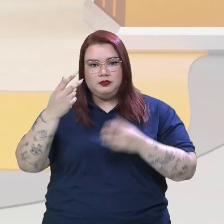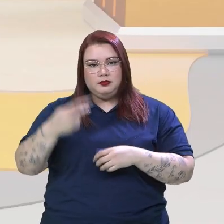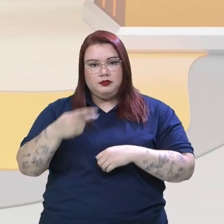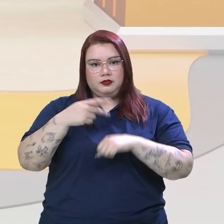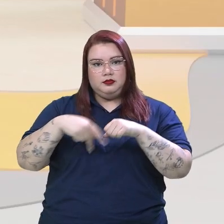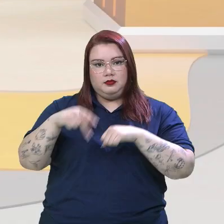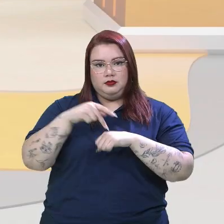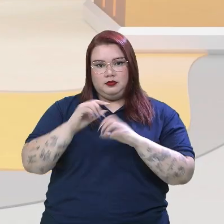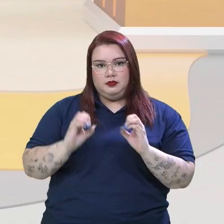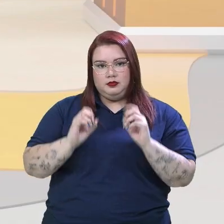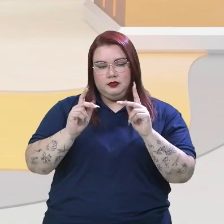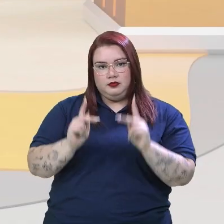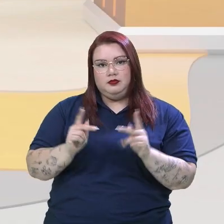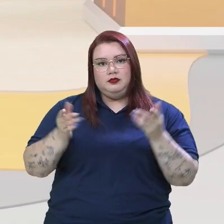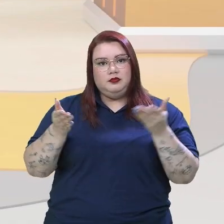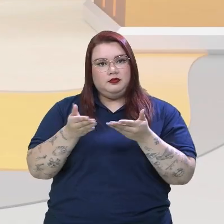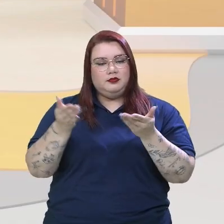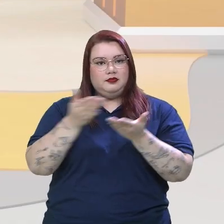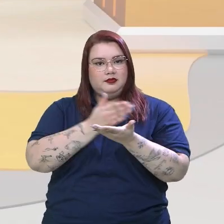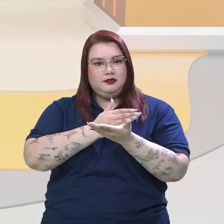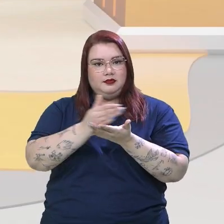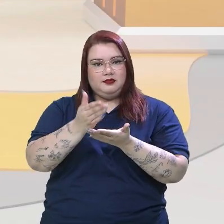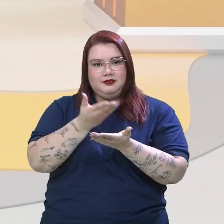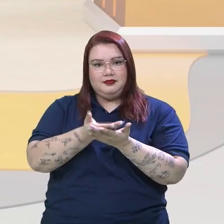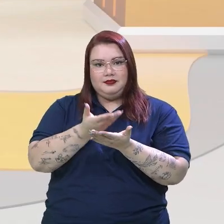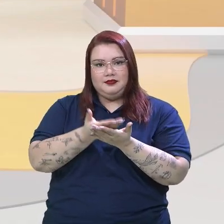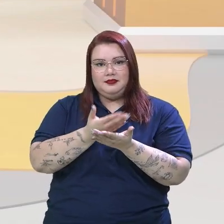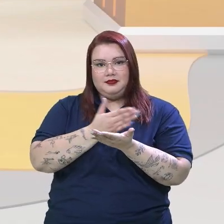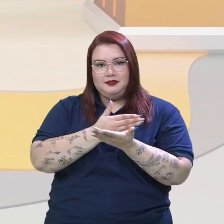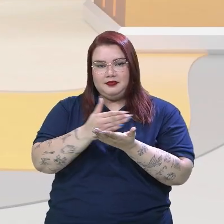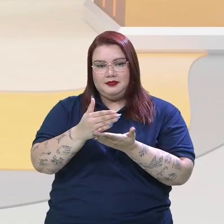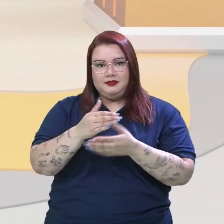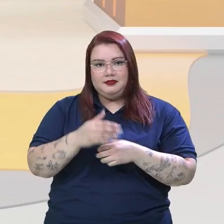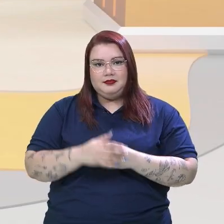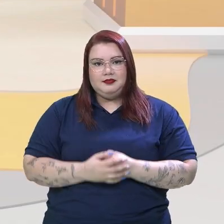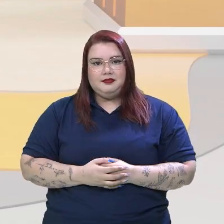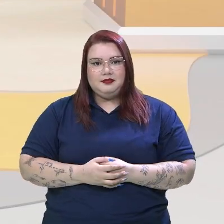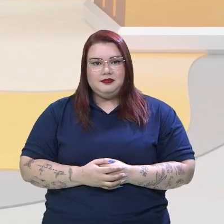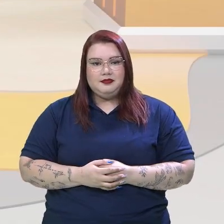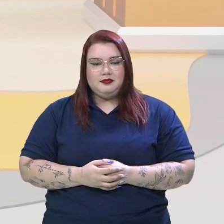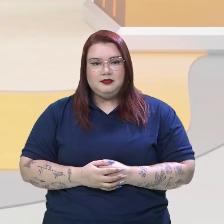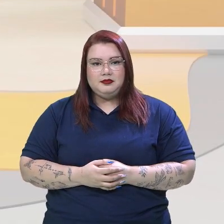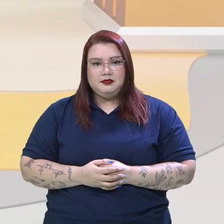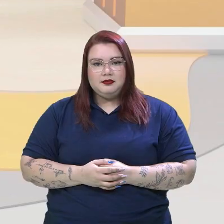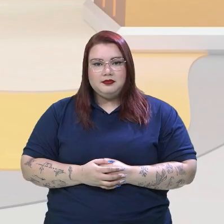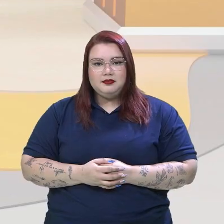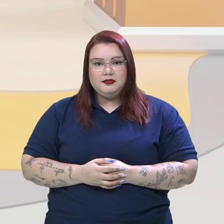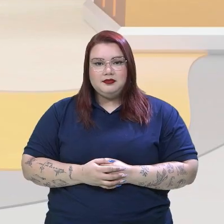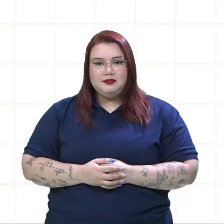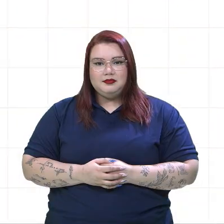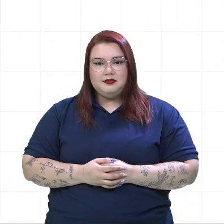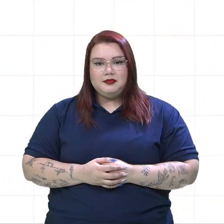país. Então, esse é o detalhamento da nossa aula e vamos aí a mais uma aula de geografia.